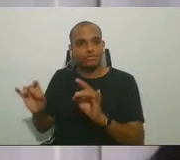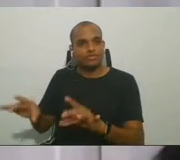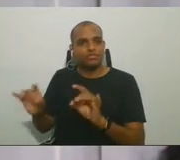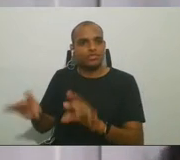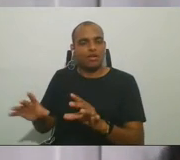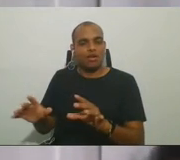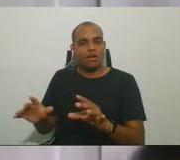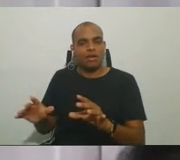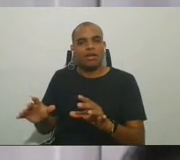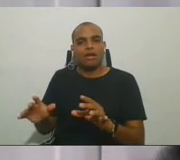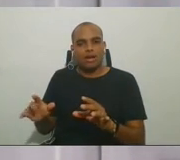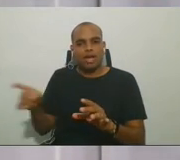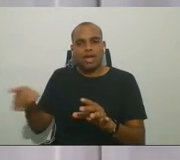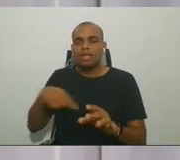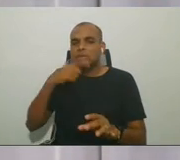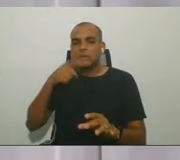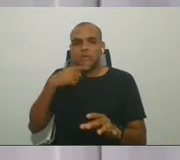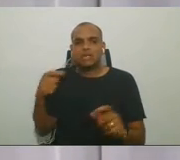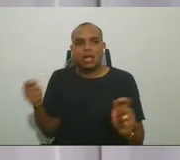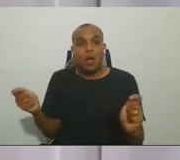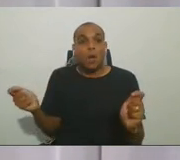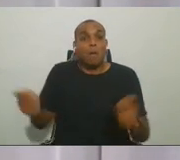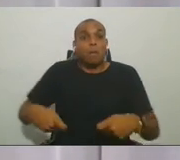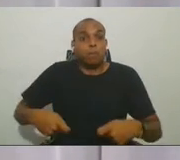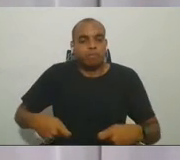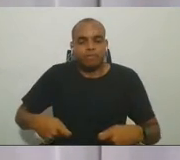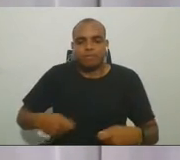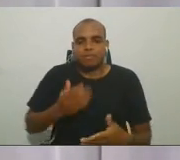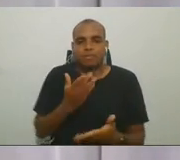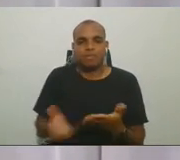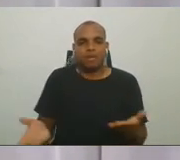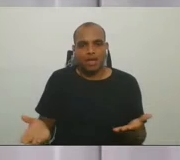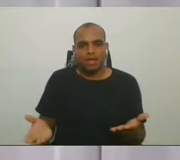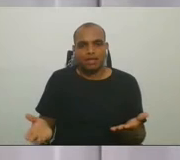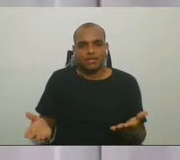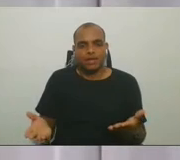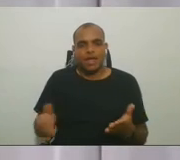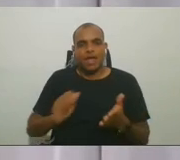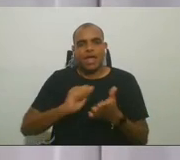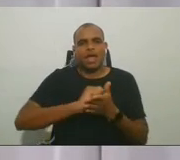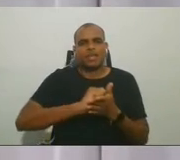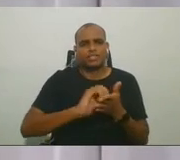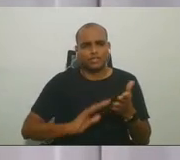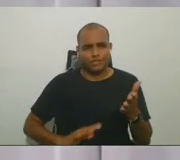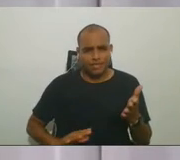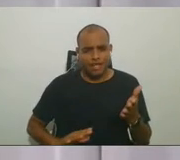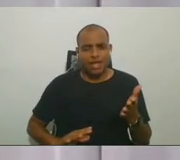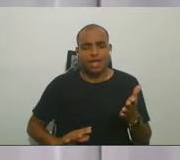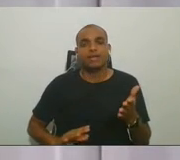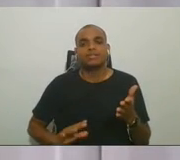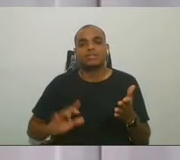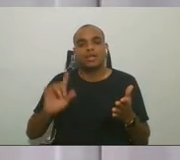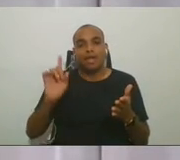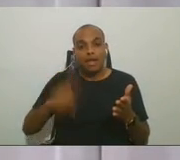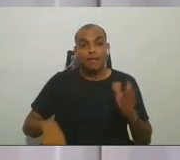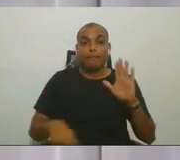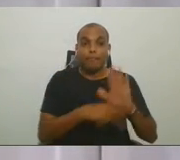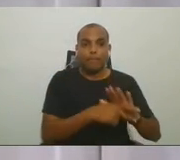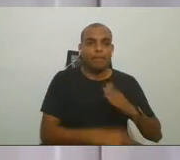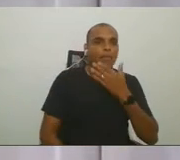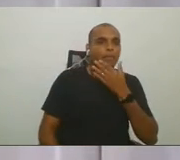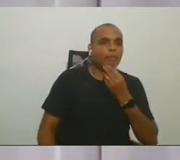oferece incompetências naturais para atividades que têm sido de reserva masculina.